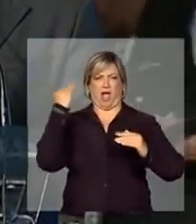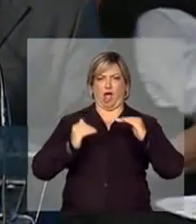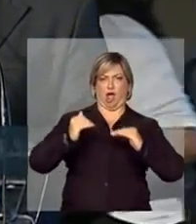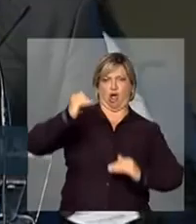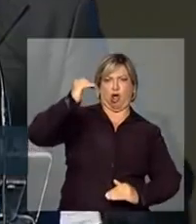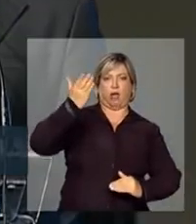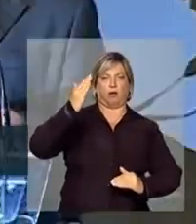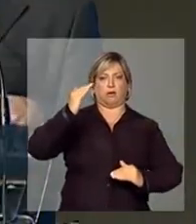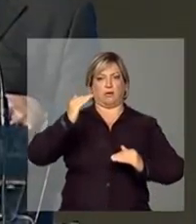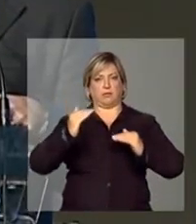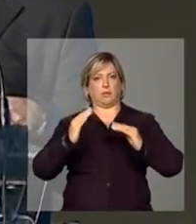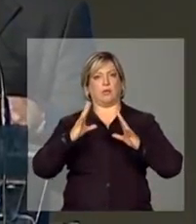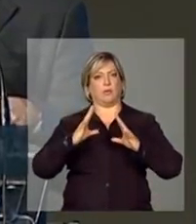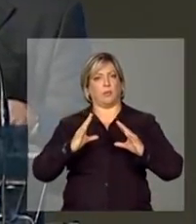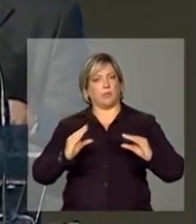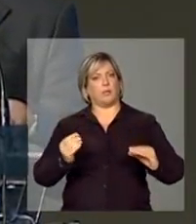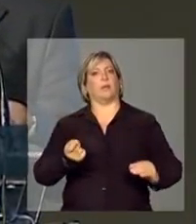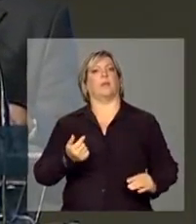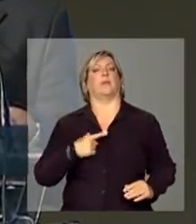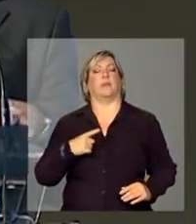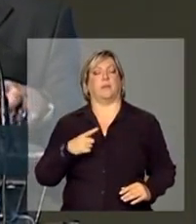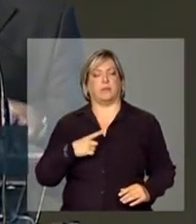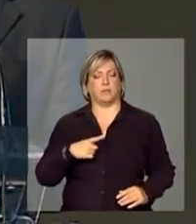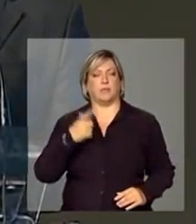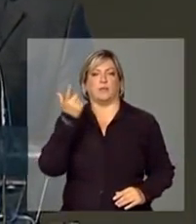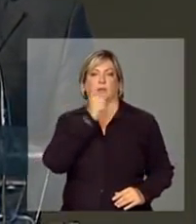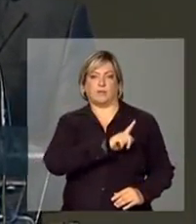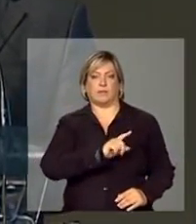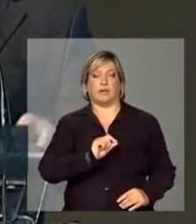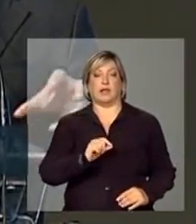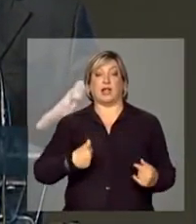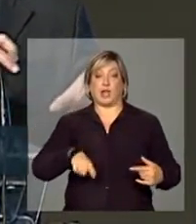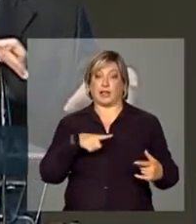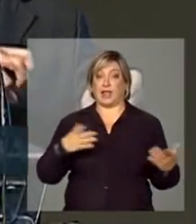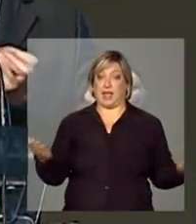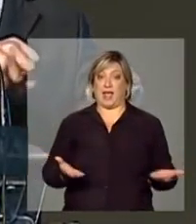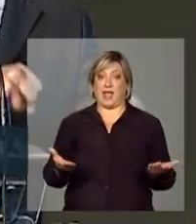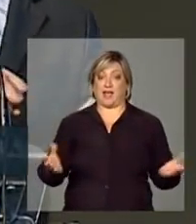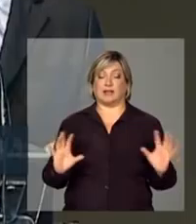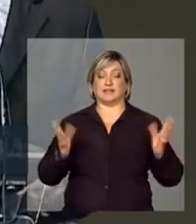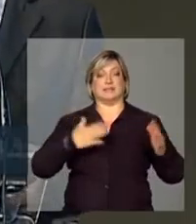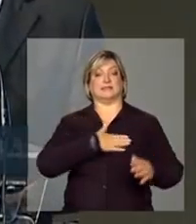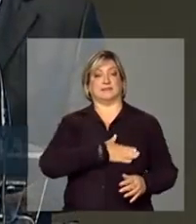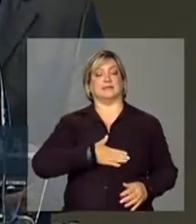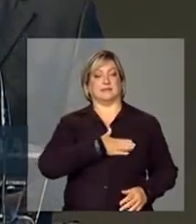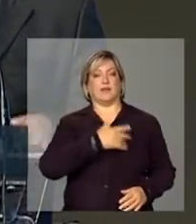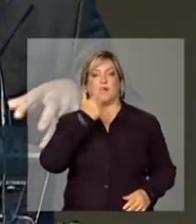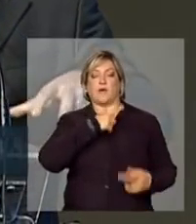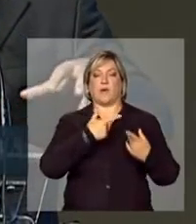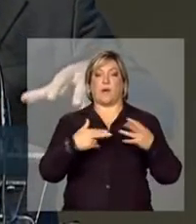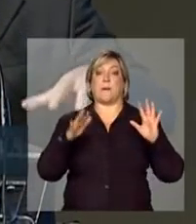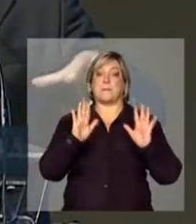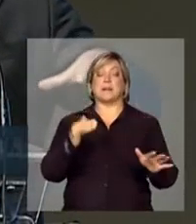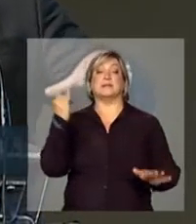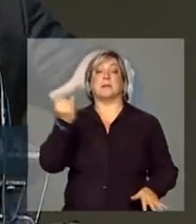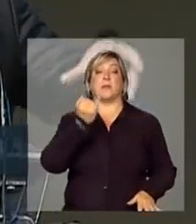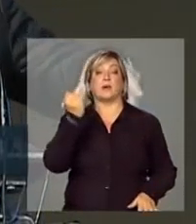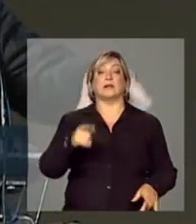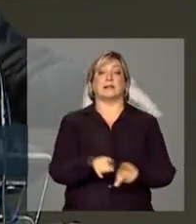é profundamente desigual, o país, nos últimos 10 anos, conseguiu